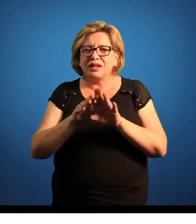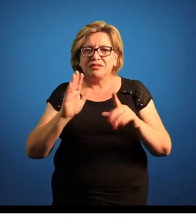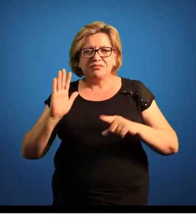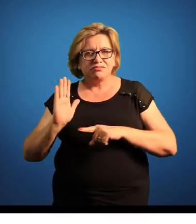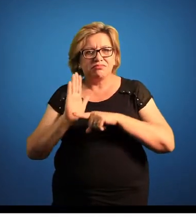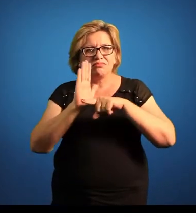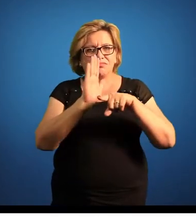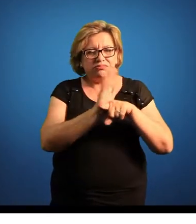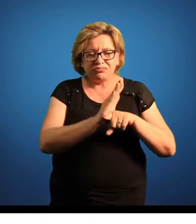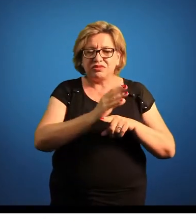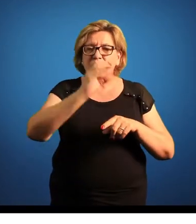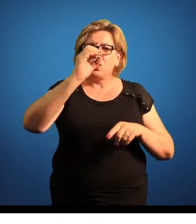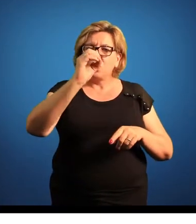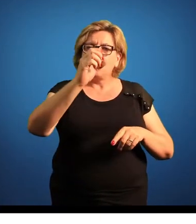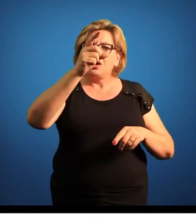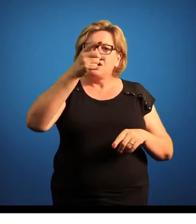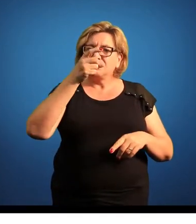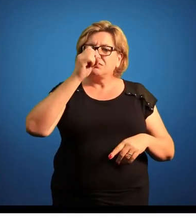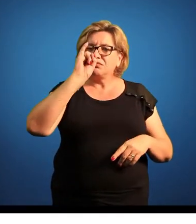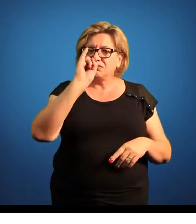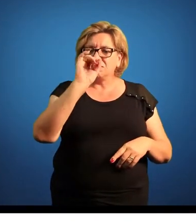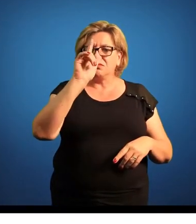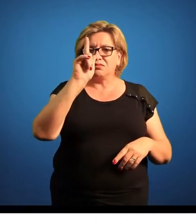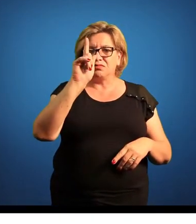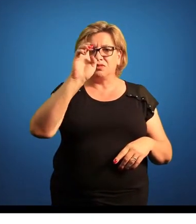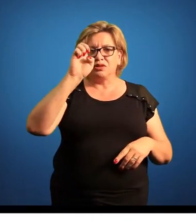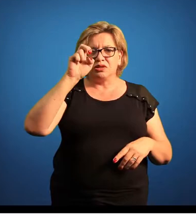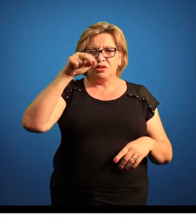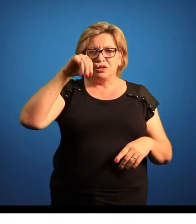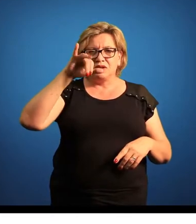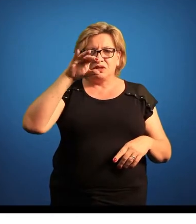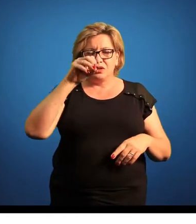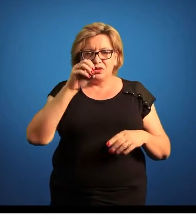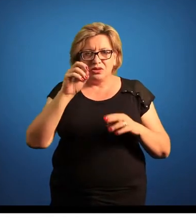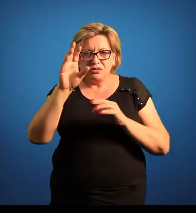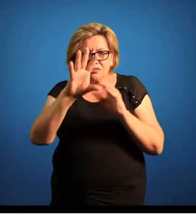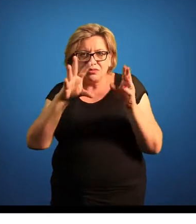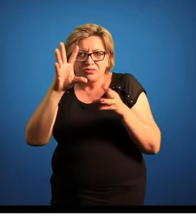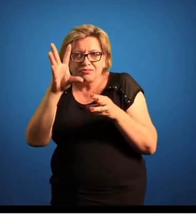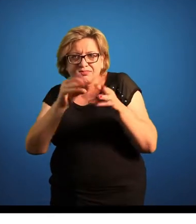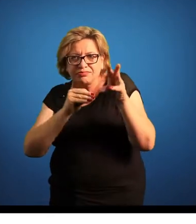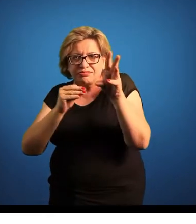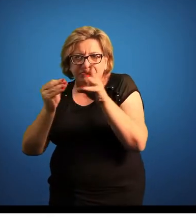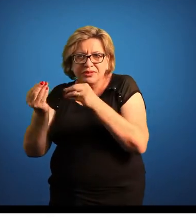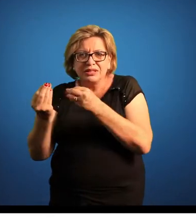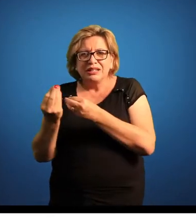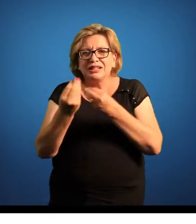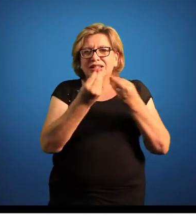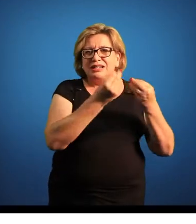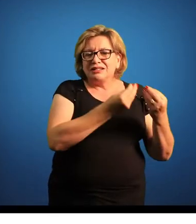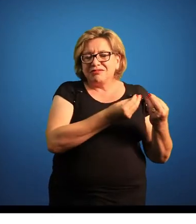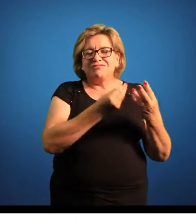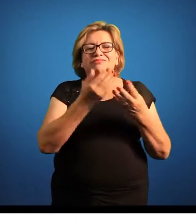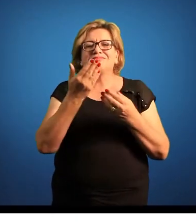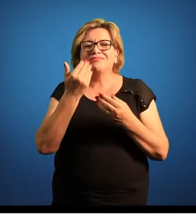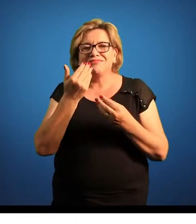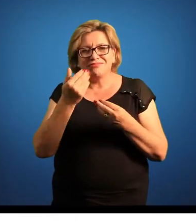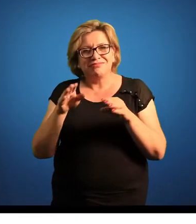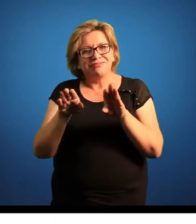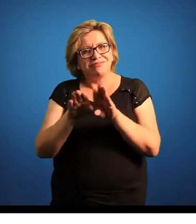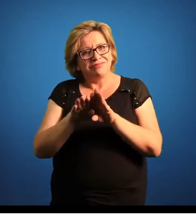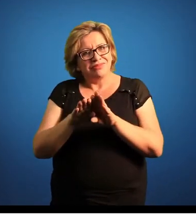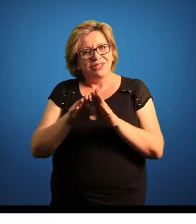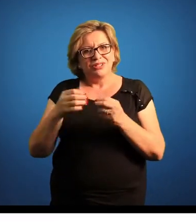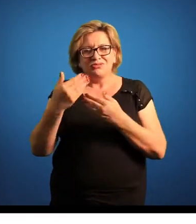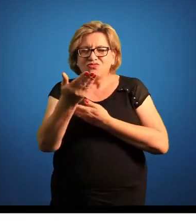ajudando a oxigenar então essa anêmona, e ele captura partículas alimentares, captura alimento e ele leva para a anêmona também. Além de ele se